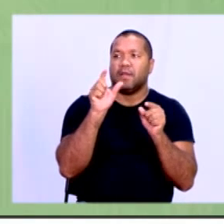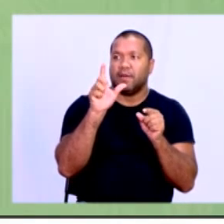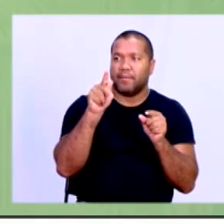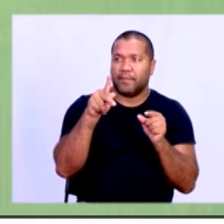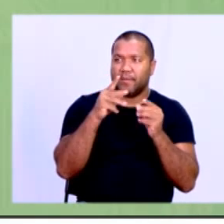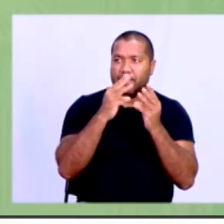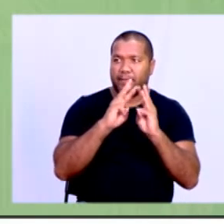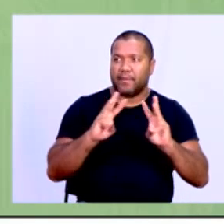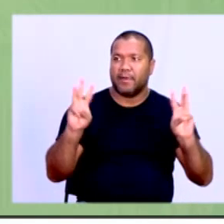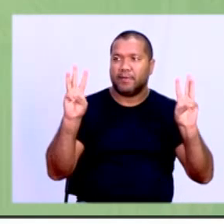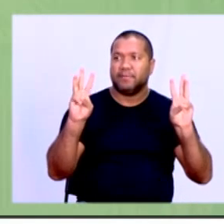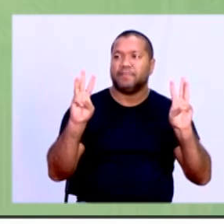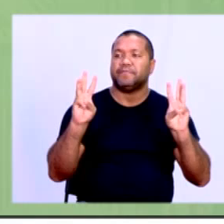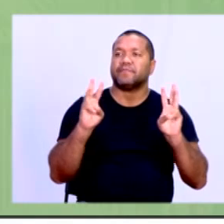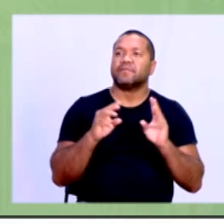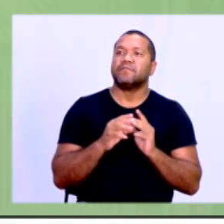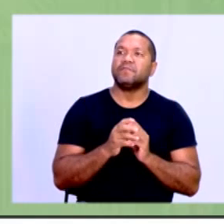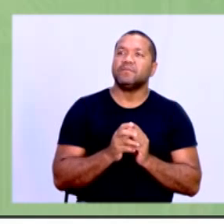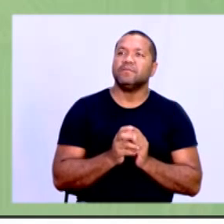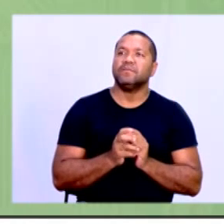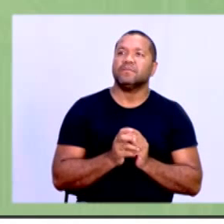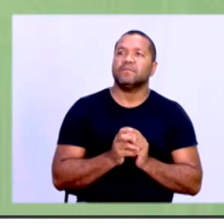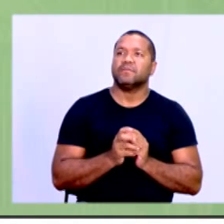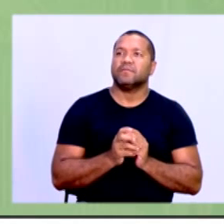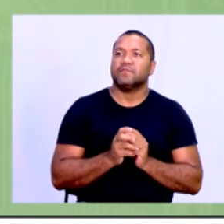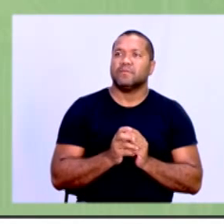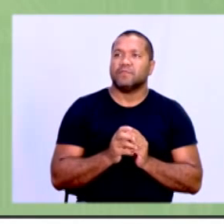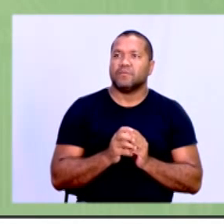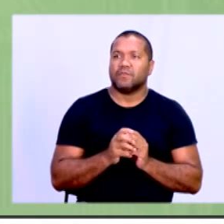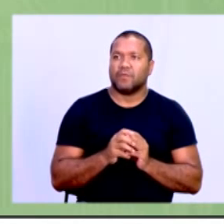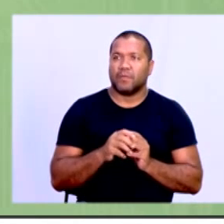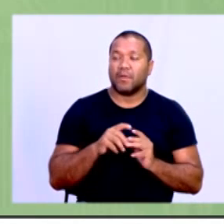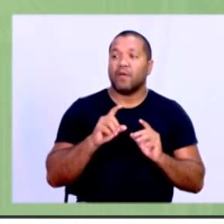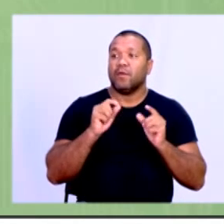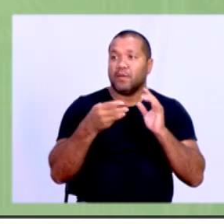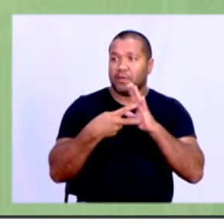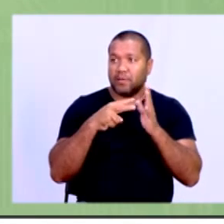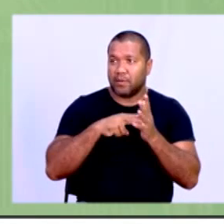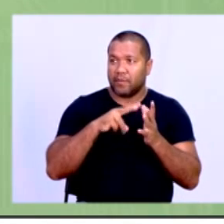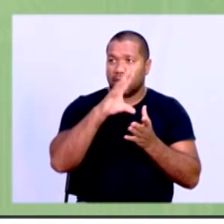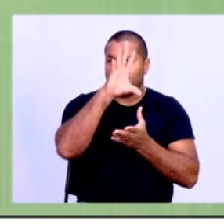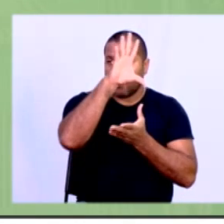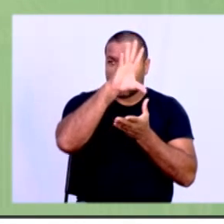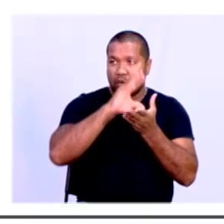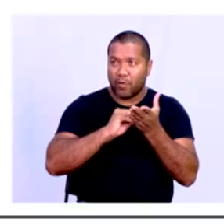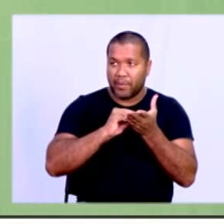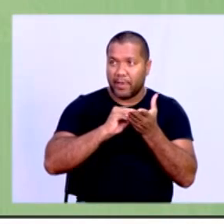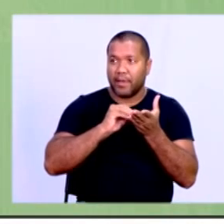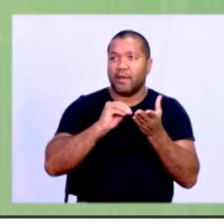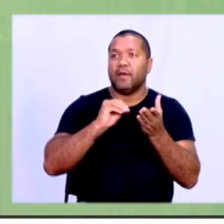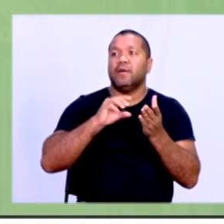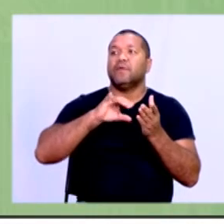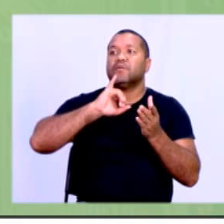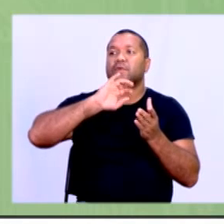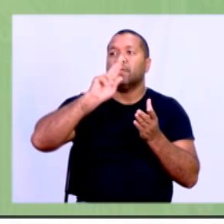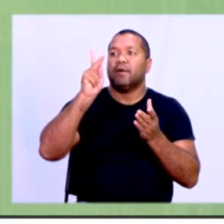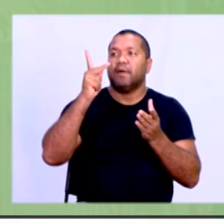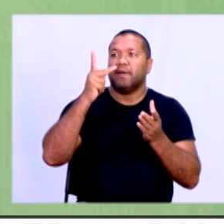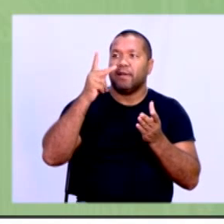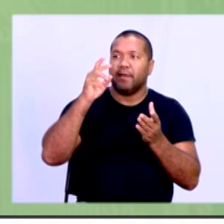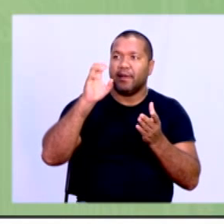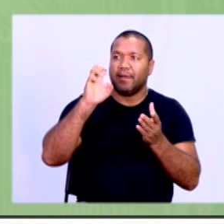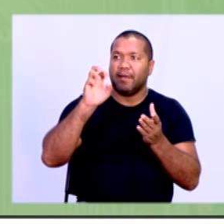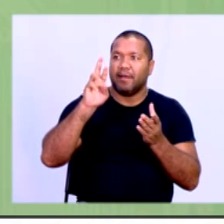Então, o extend, ele é para herdar. Eu estou herdando tudo que estava, eu vou voltar aqui, ó. Tudo que